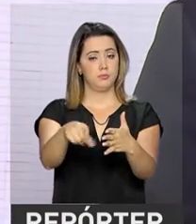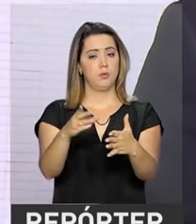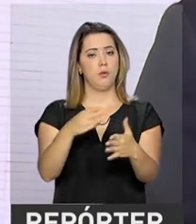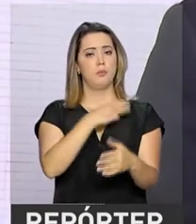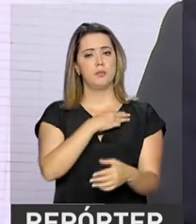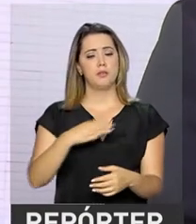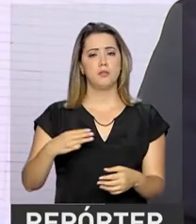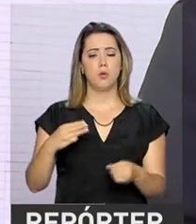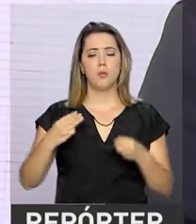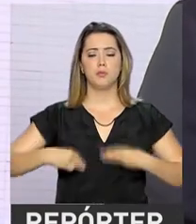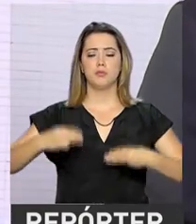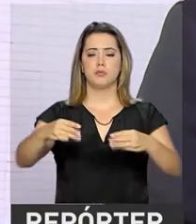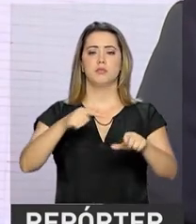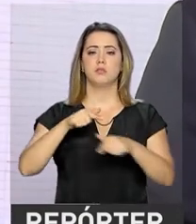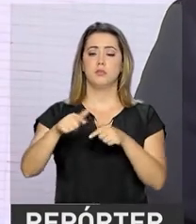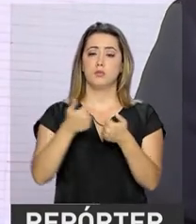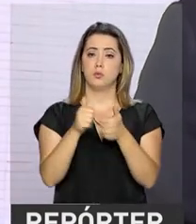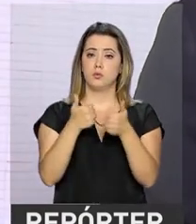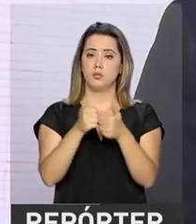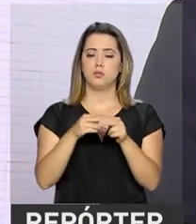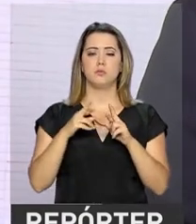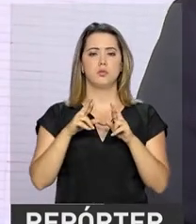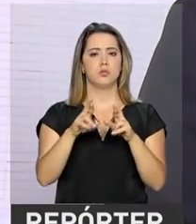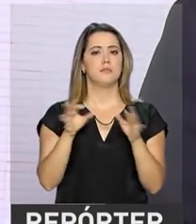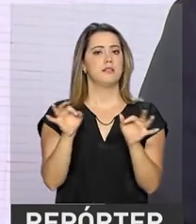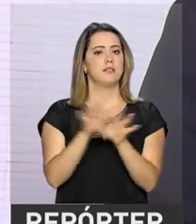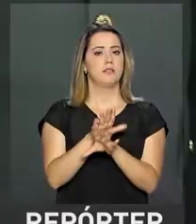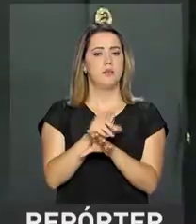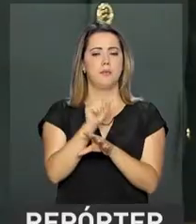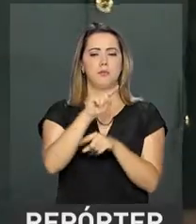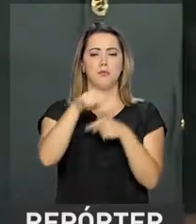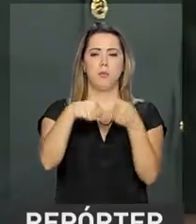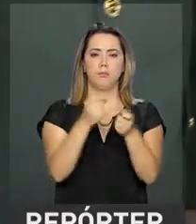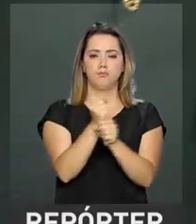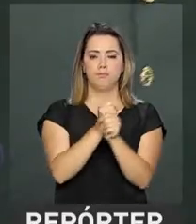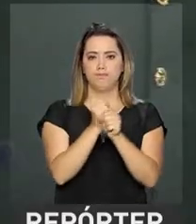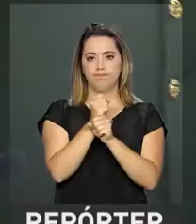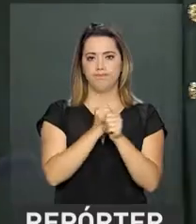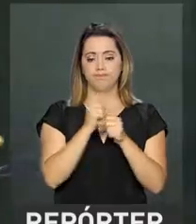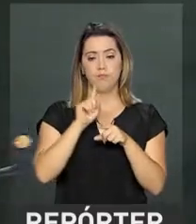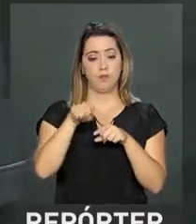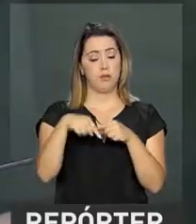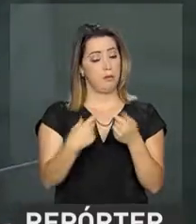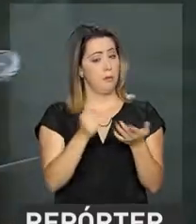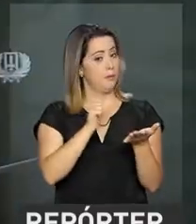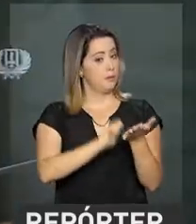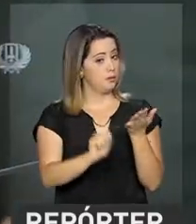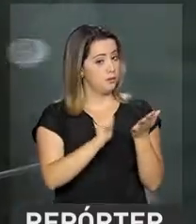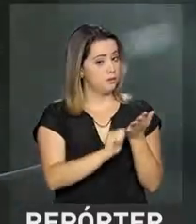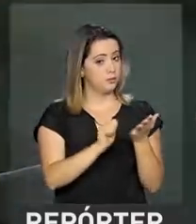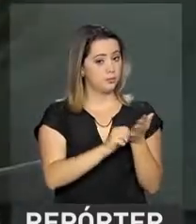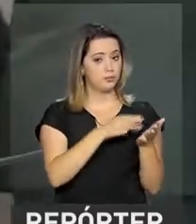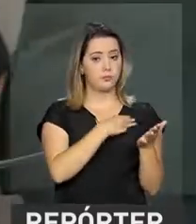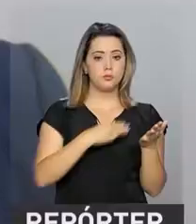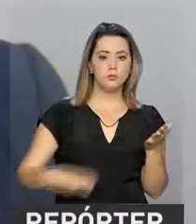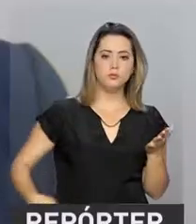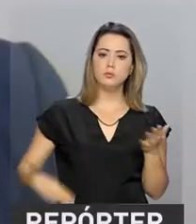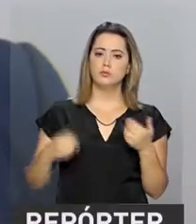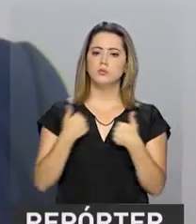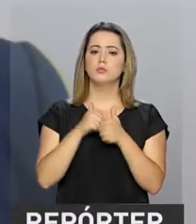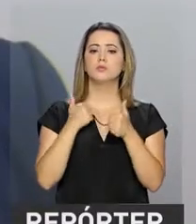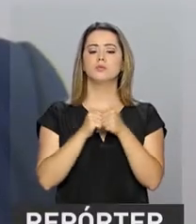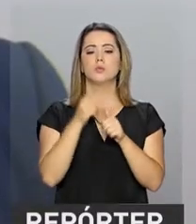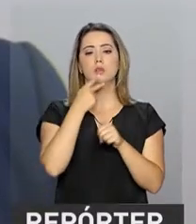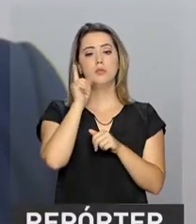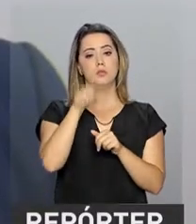que os trabalhos sejam concluídos até o final do ano que vem depois da assinatura o ministro dos transportes garantiu condições